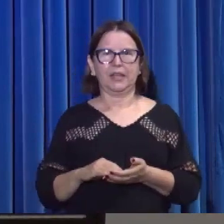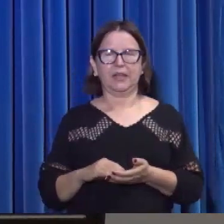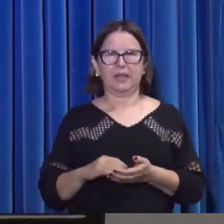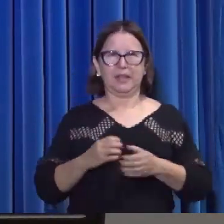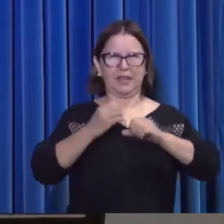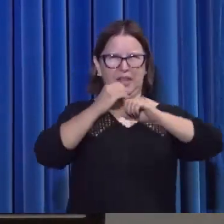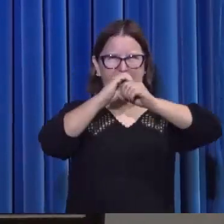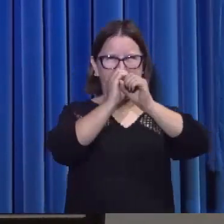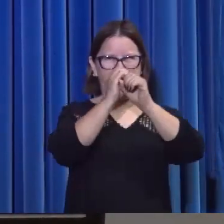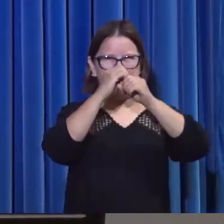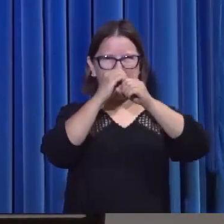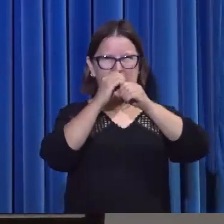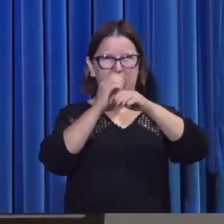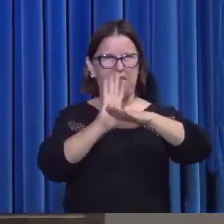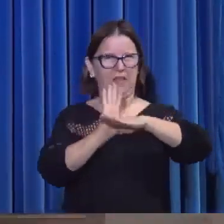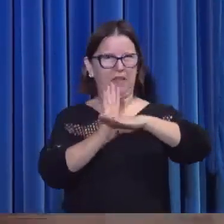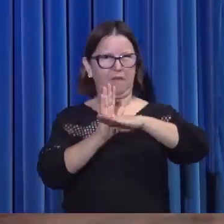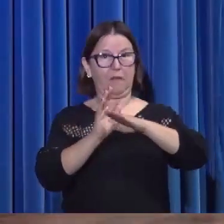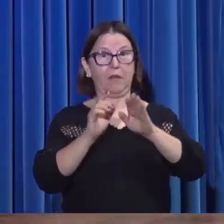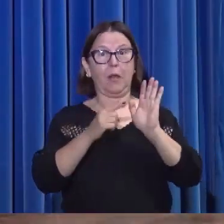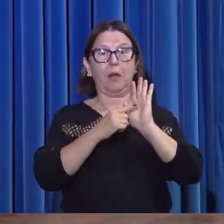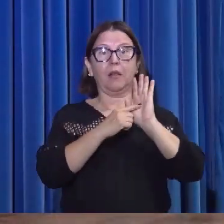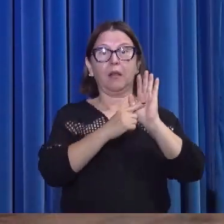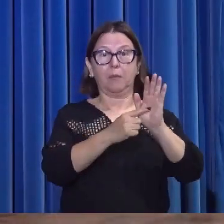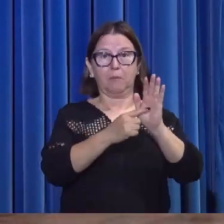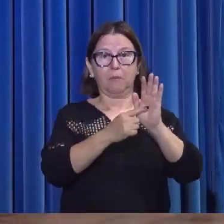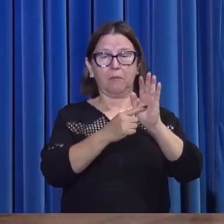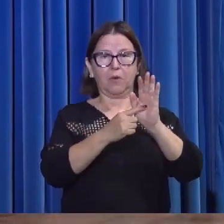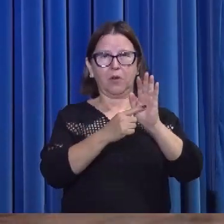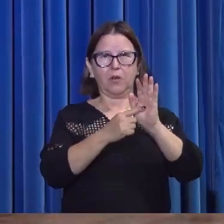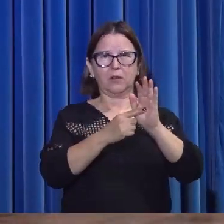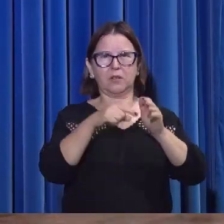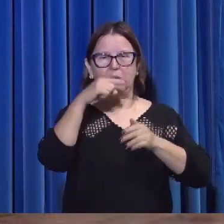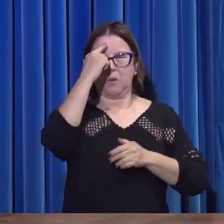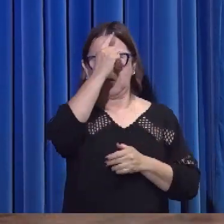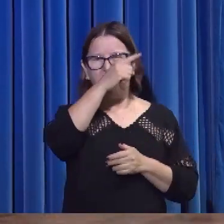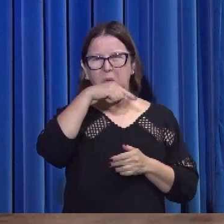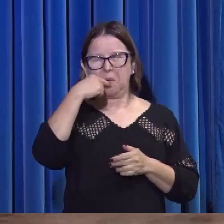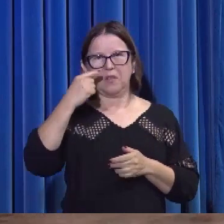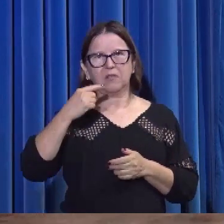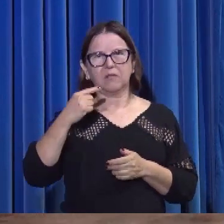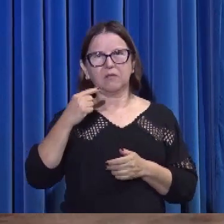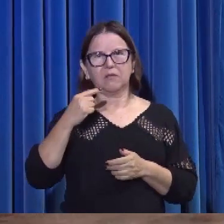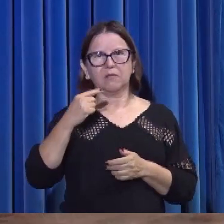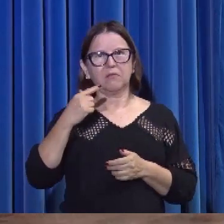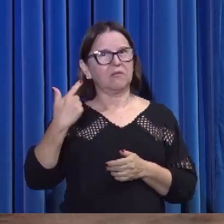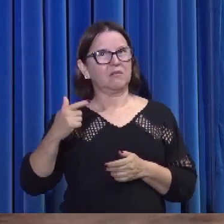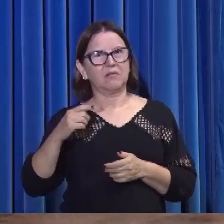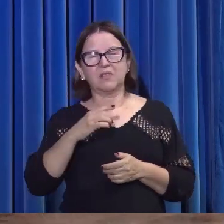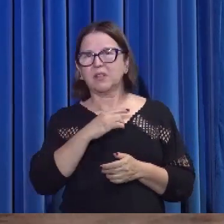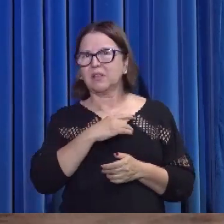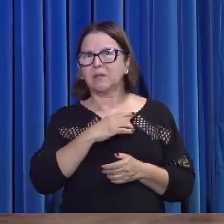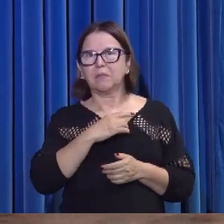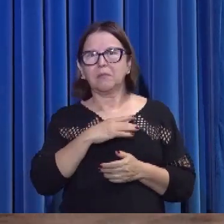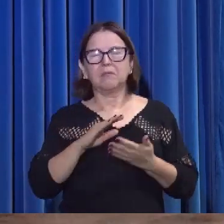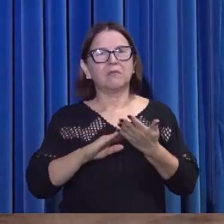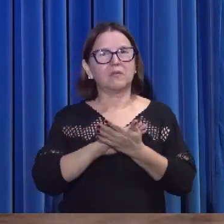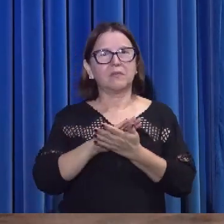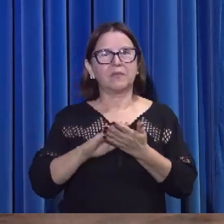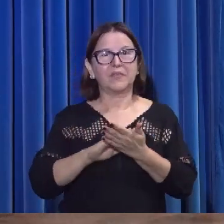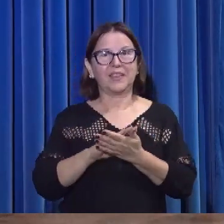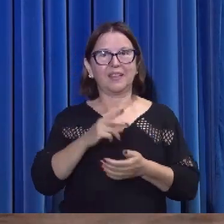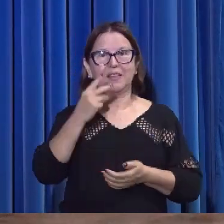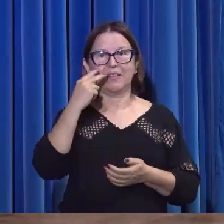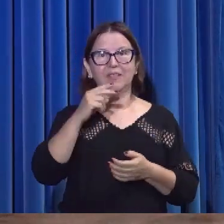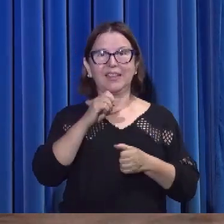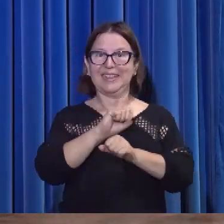frente, a fisionomia. Você não vê terror, você não vê medo, você vê